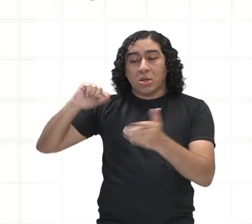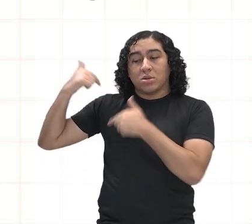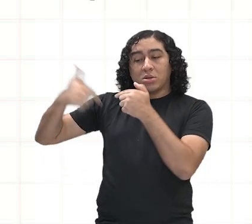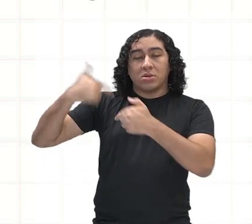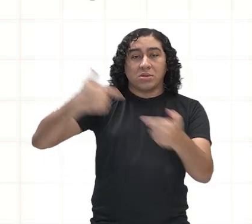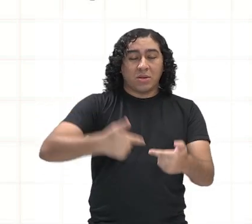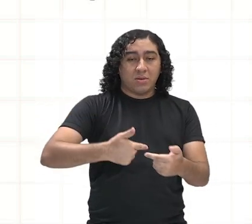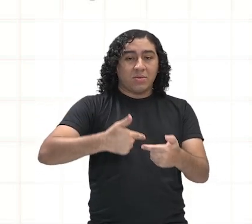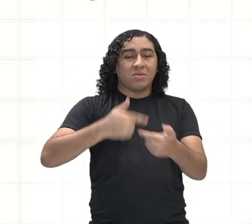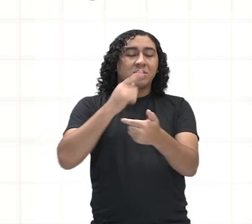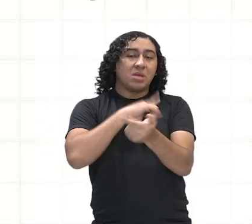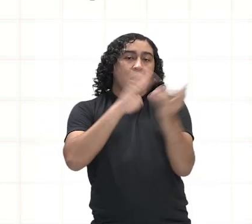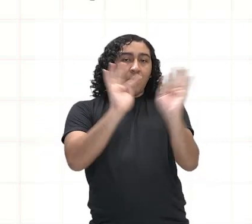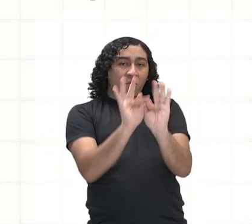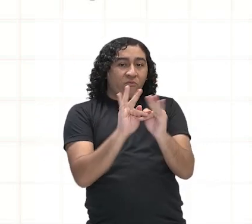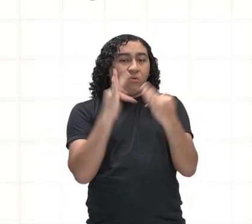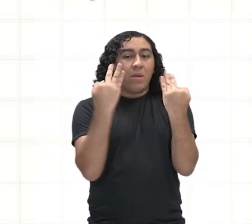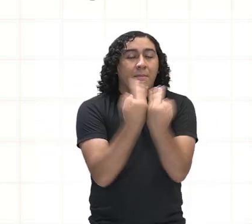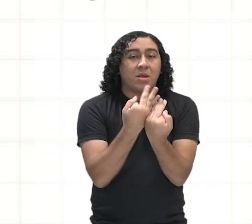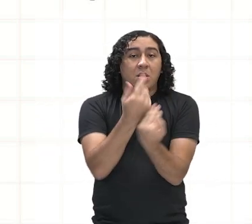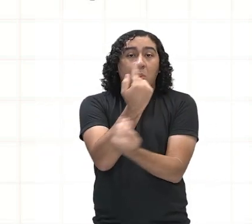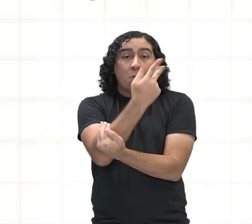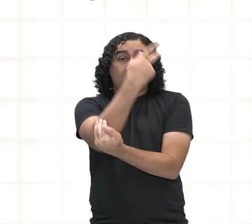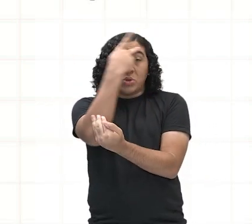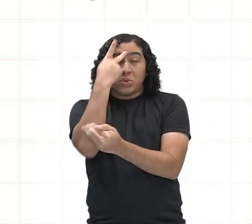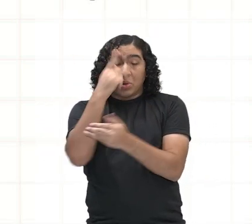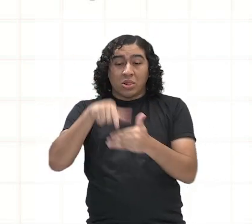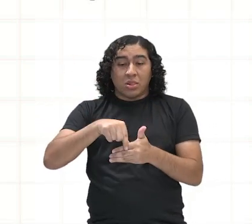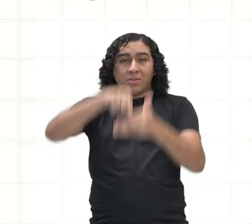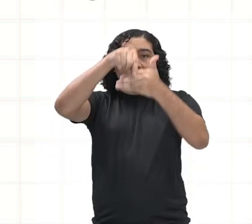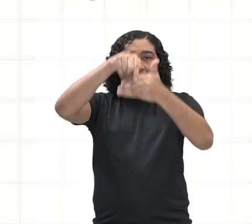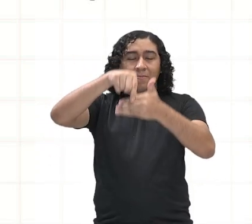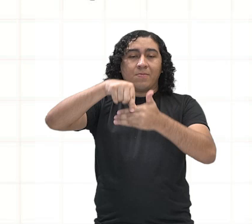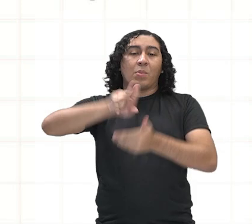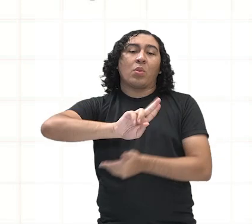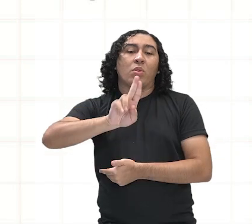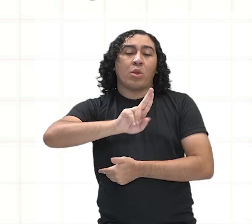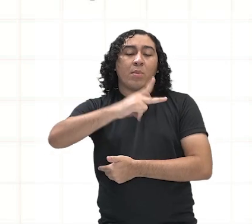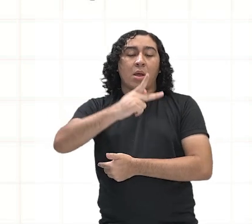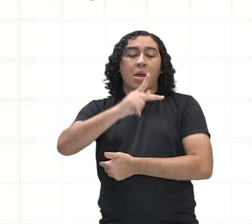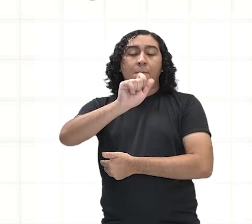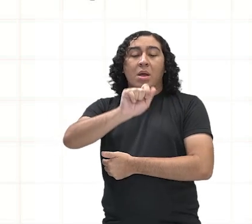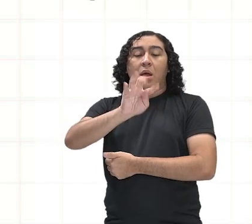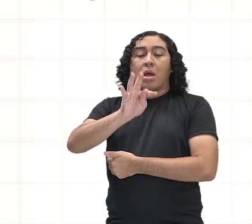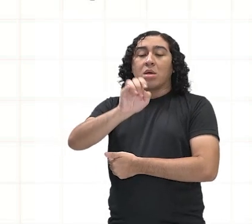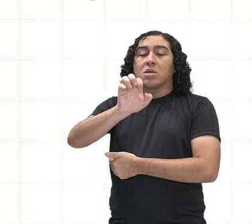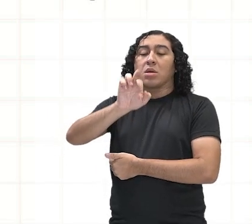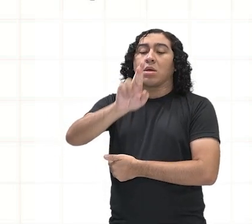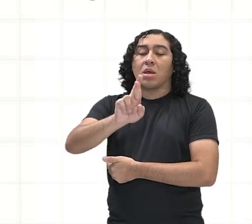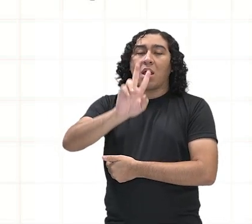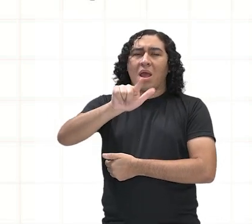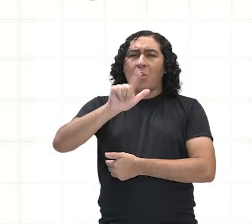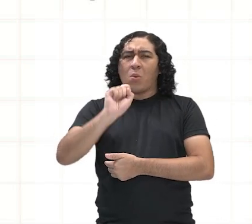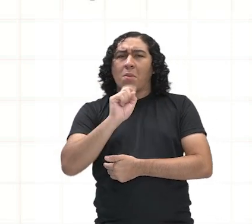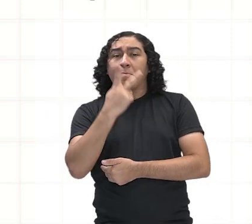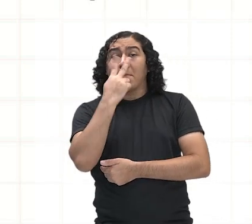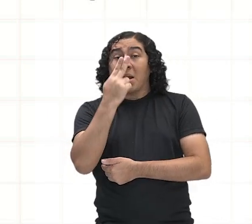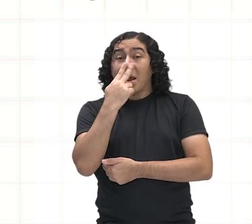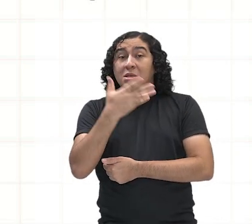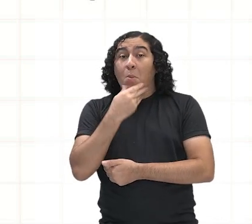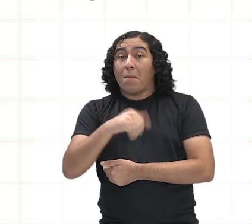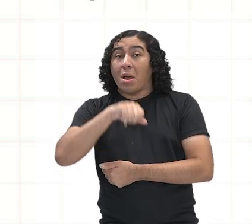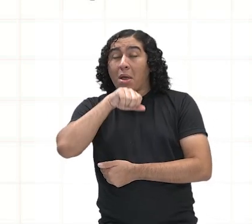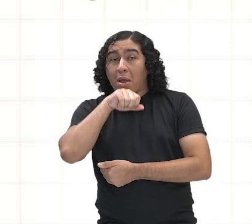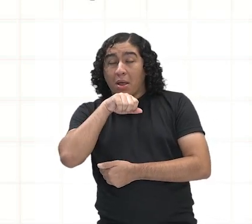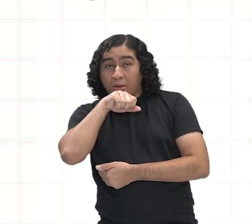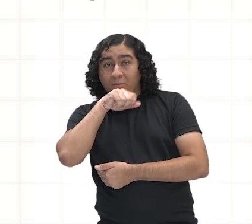então, por uma família, liderada por uma pessoa, que é, então, o pater, o pai, tá? O